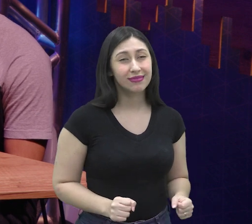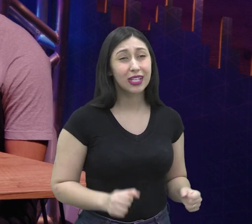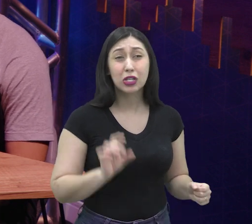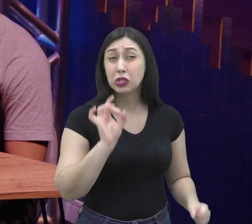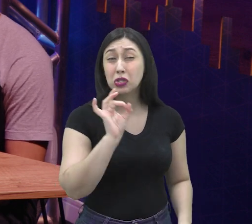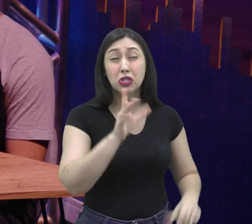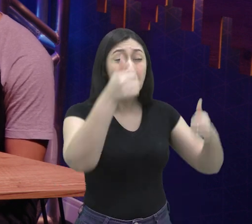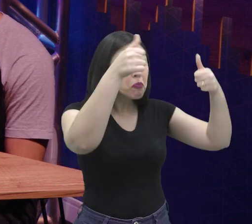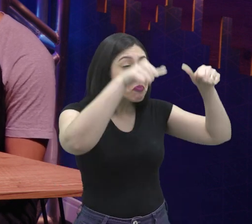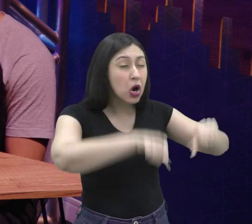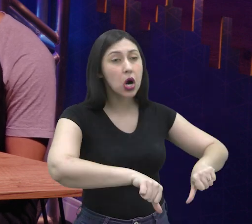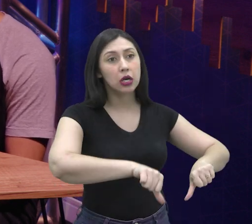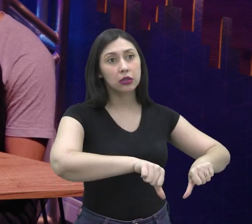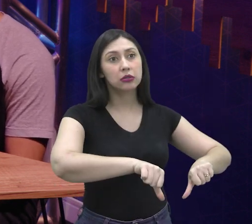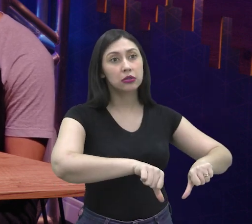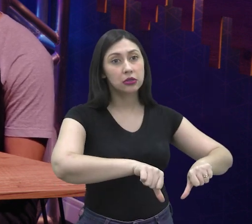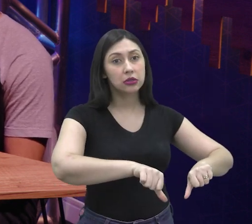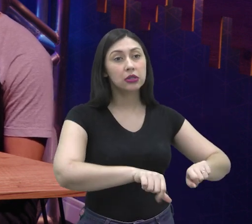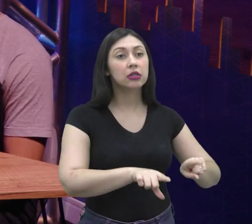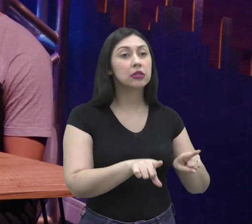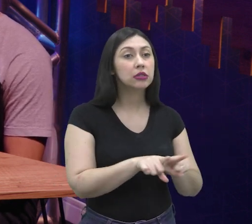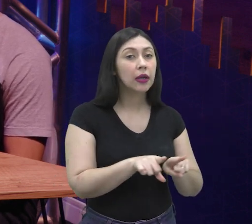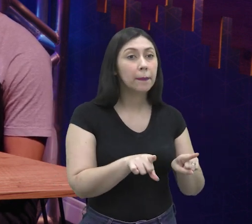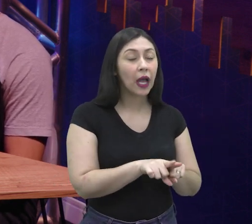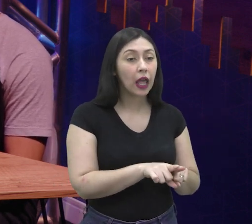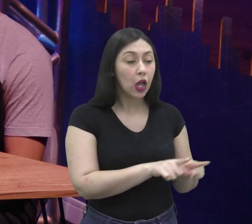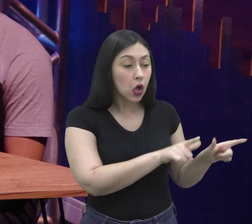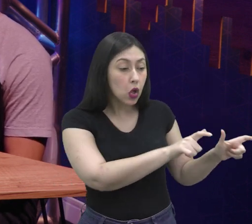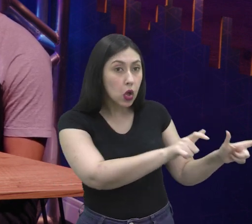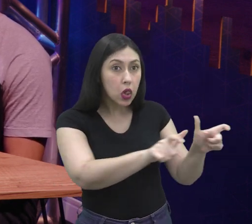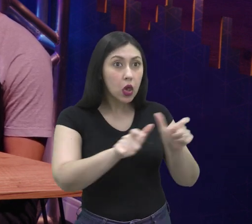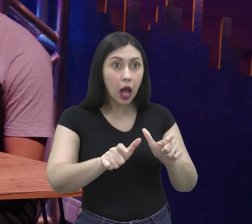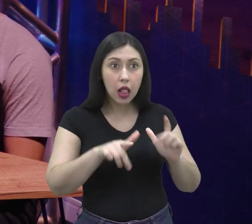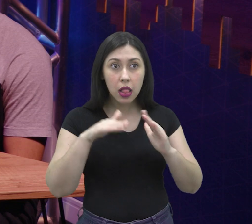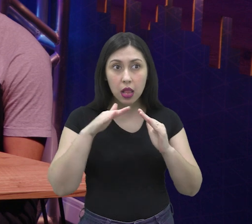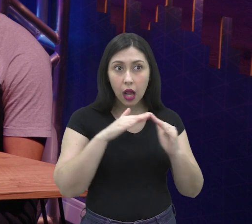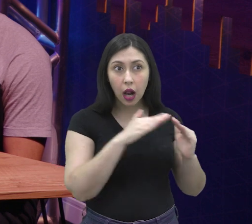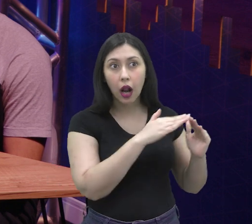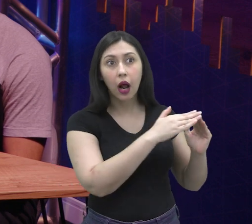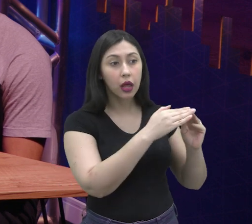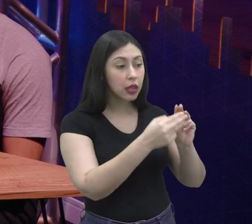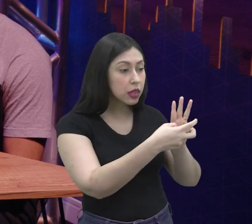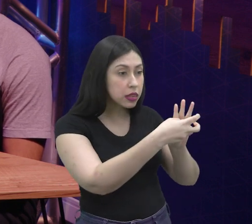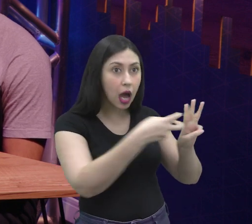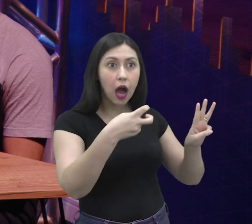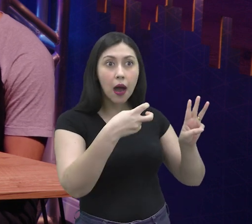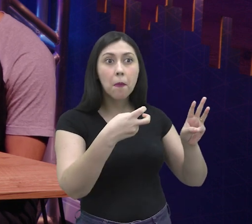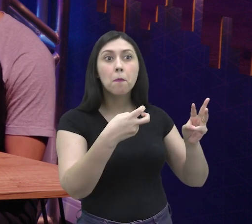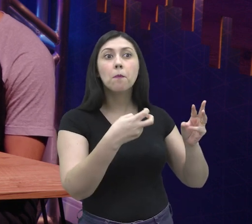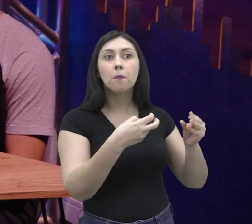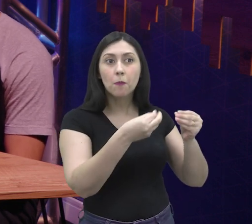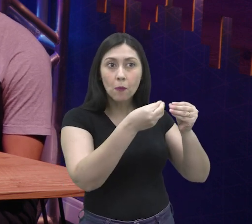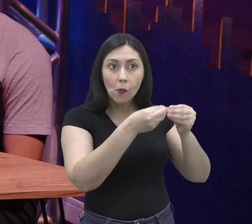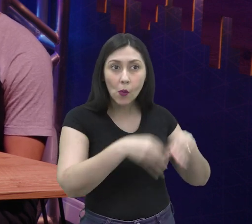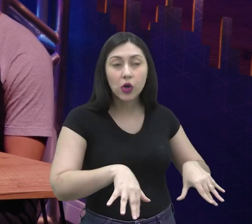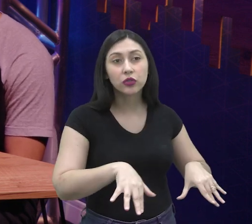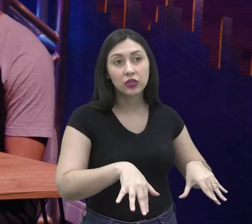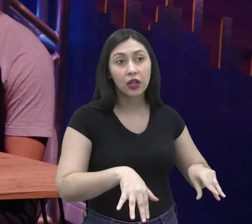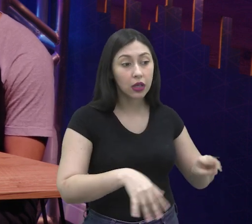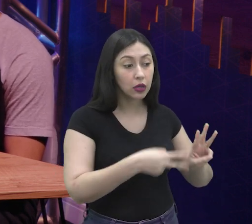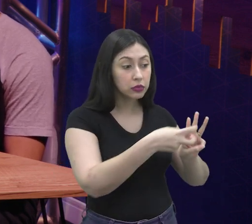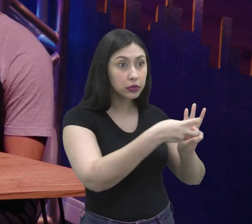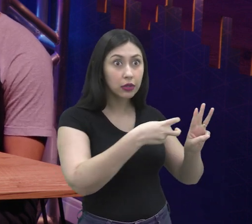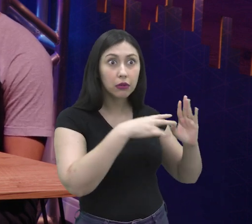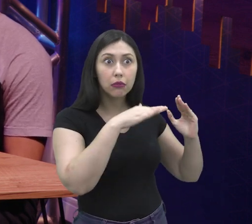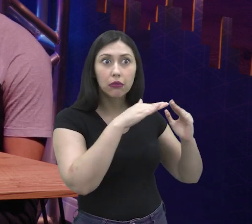situação vem só piorando, né? E, inclusive, terras indígenas também são uma das maiores prejudicadas, né? E os